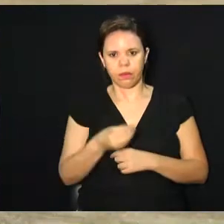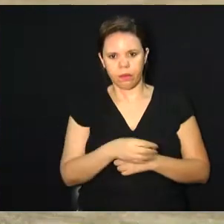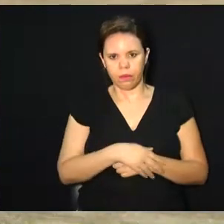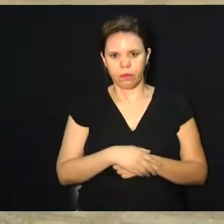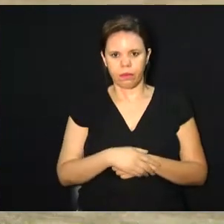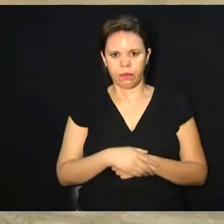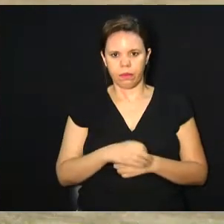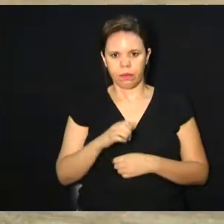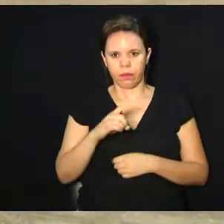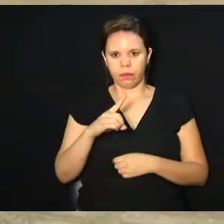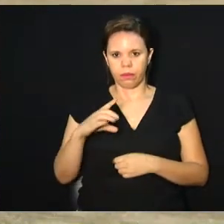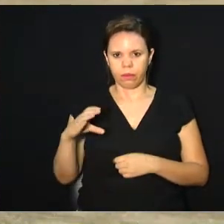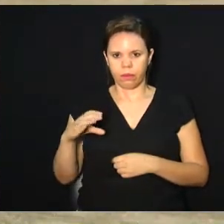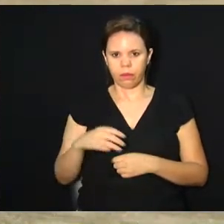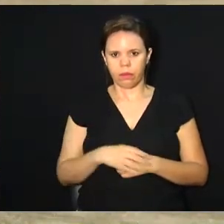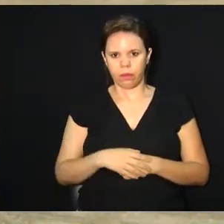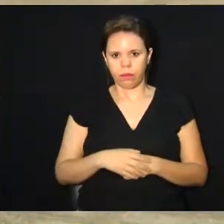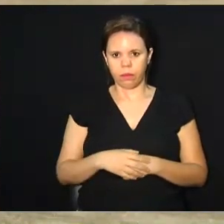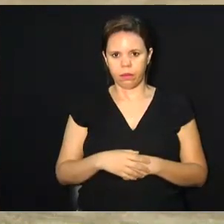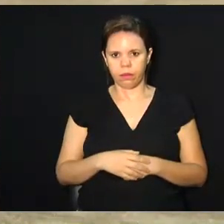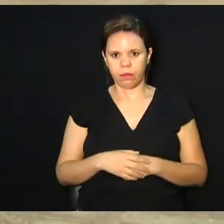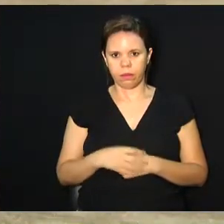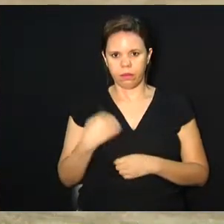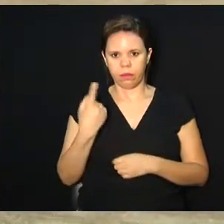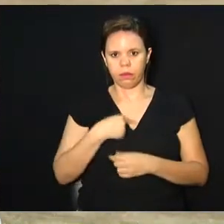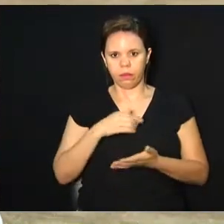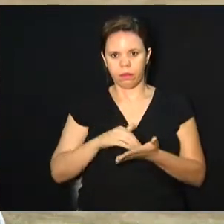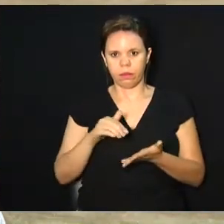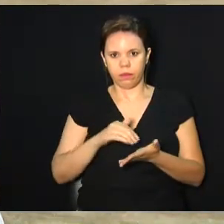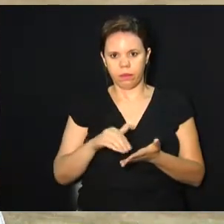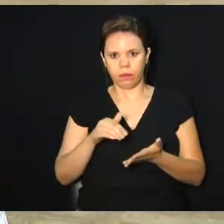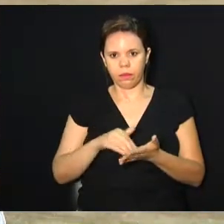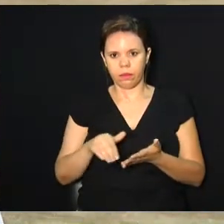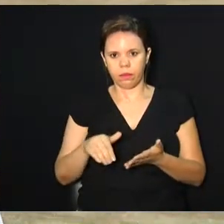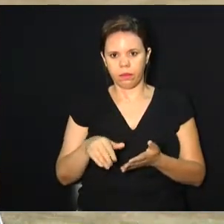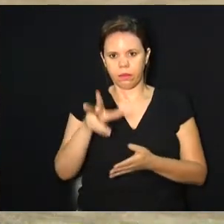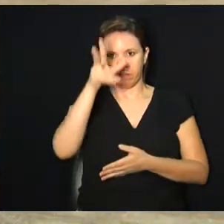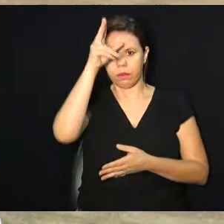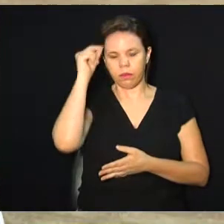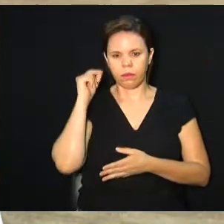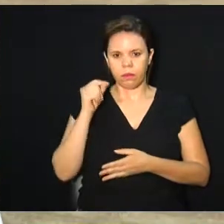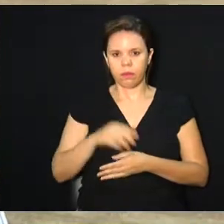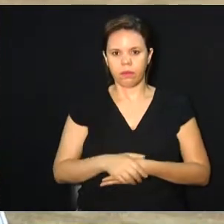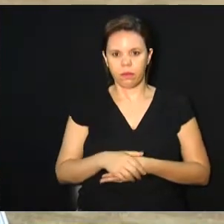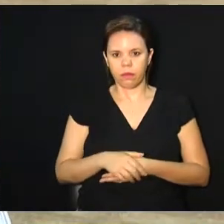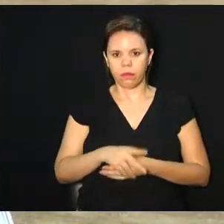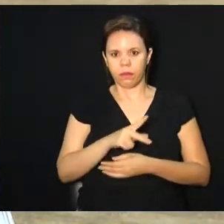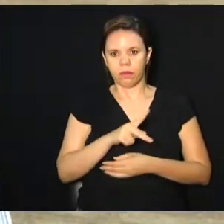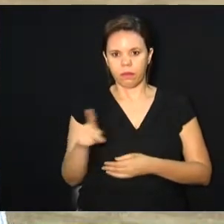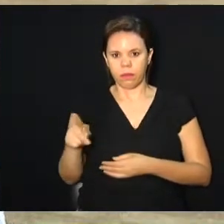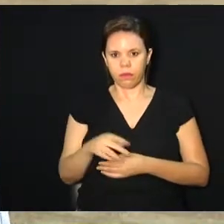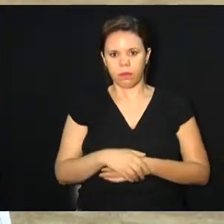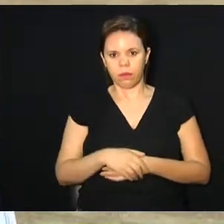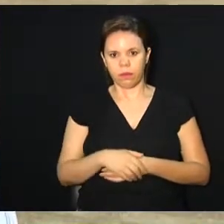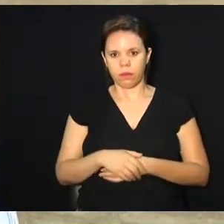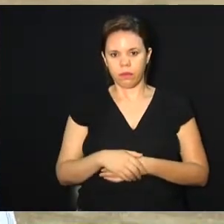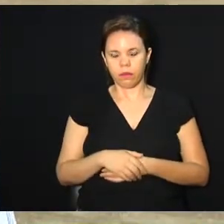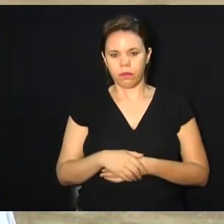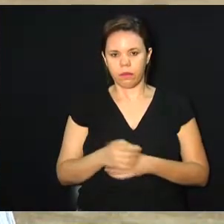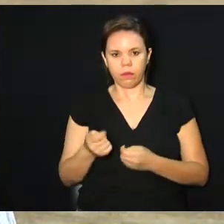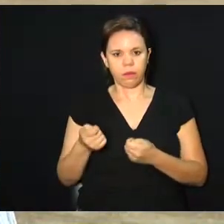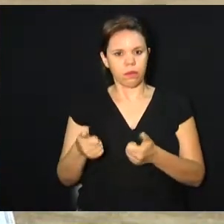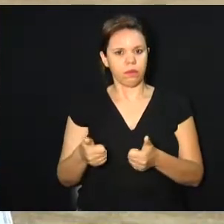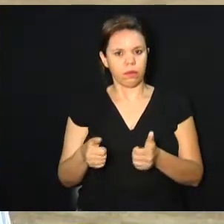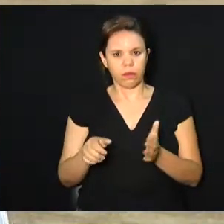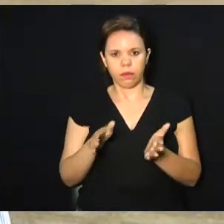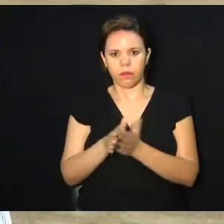a INDEC, né, a nossa Secretaria de Transporte, através do senhor presidente, não deu